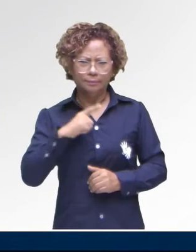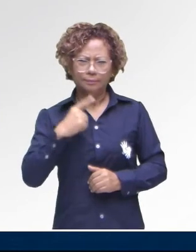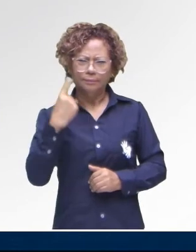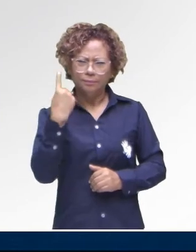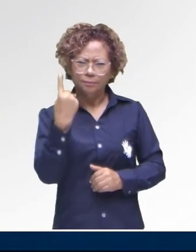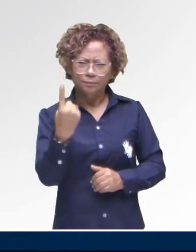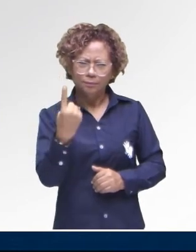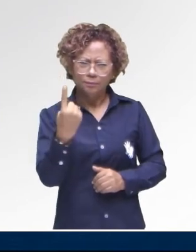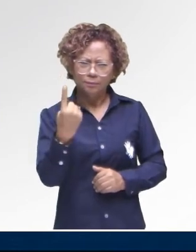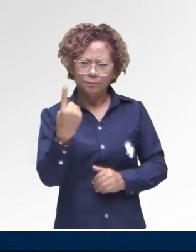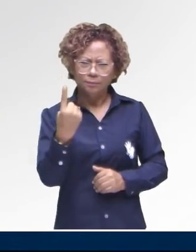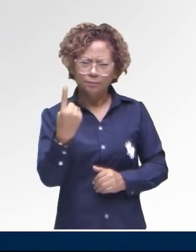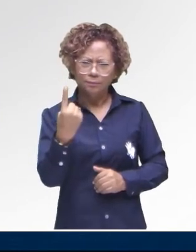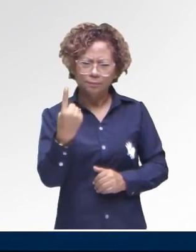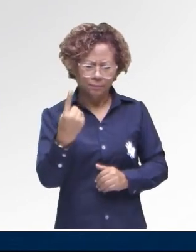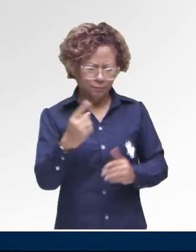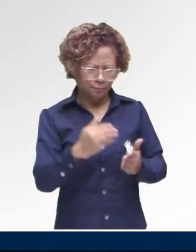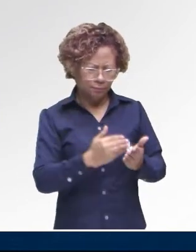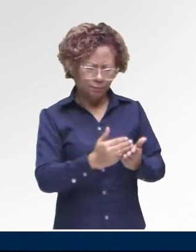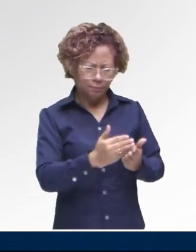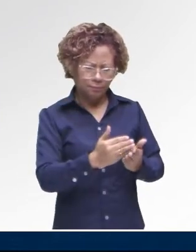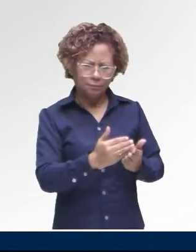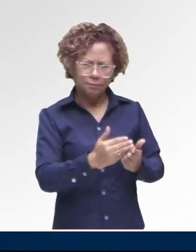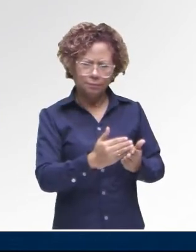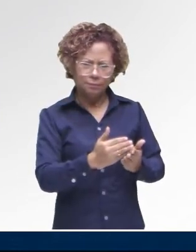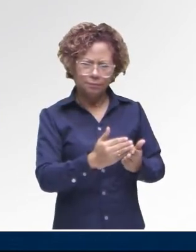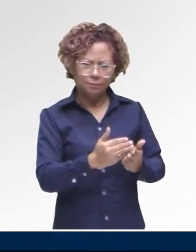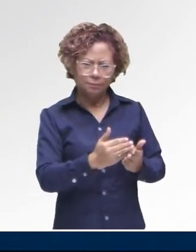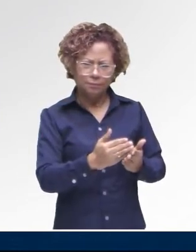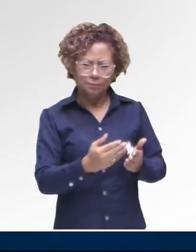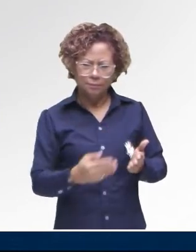partindo de um ponto de origem.